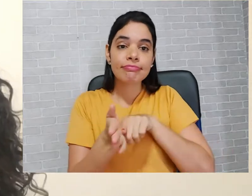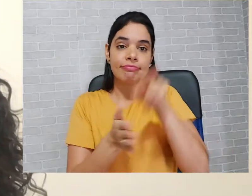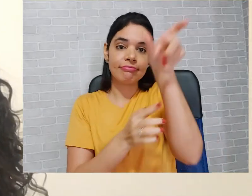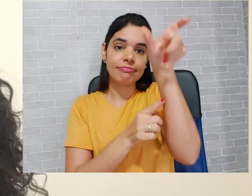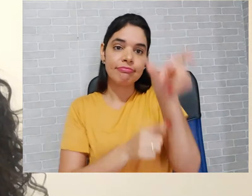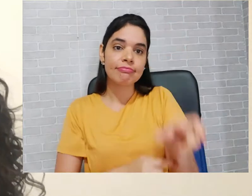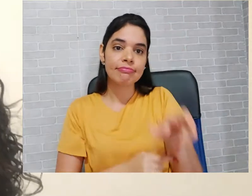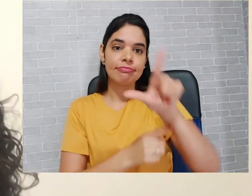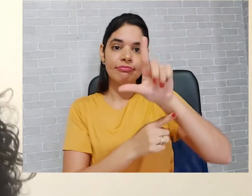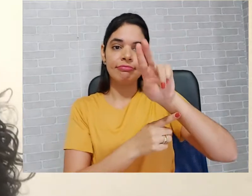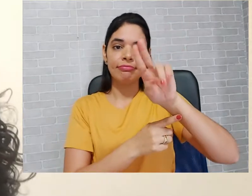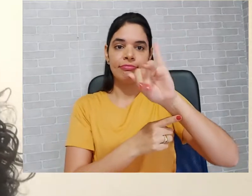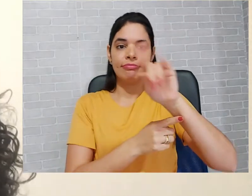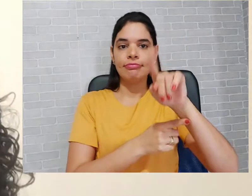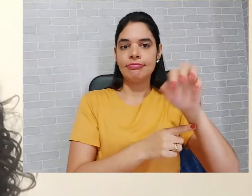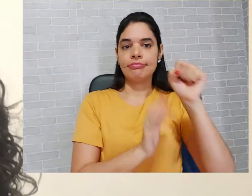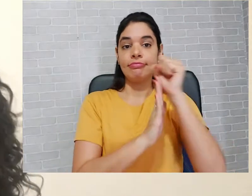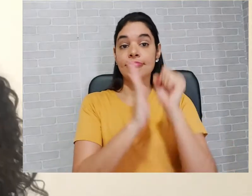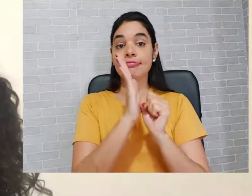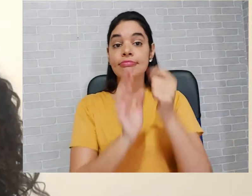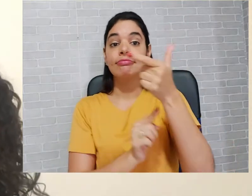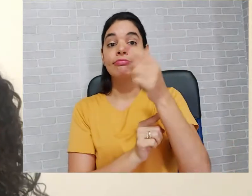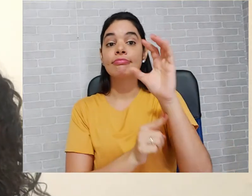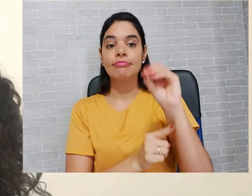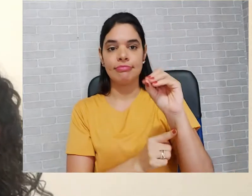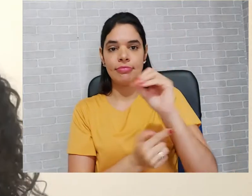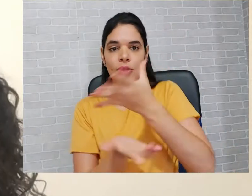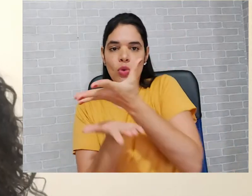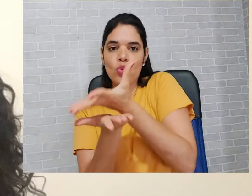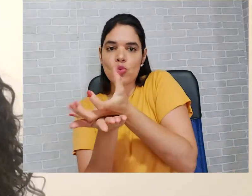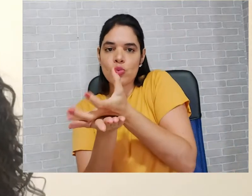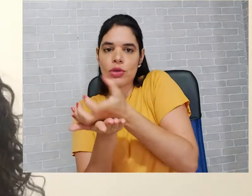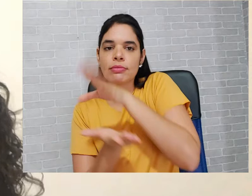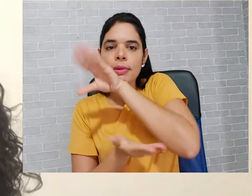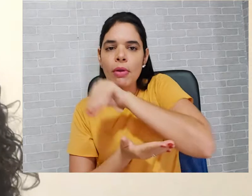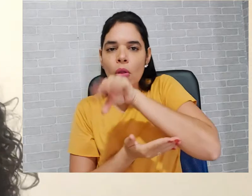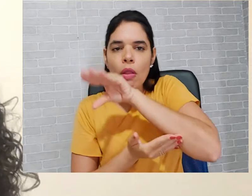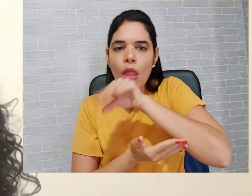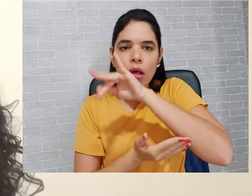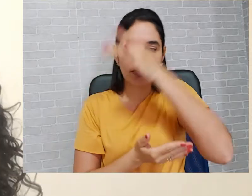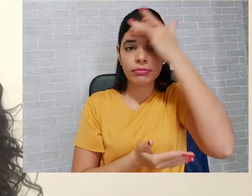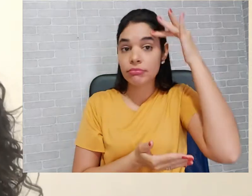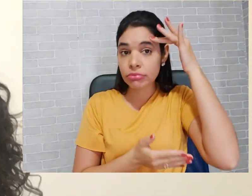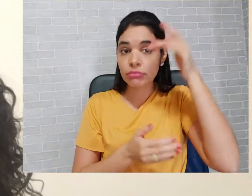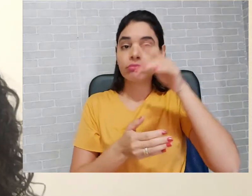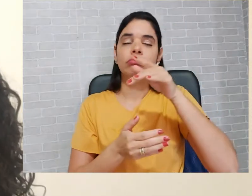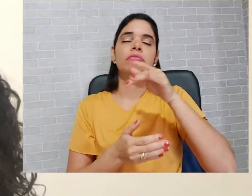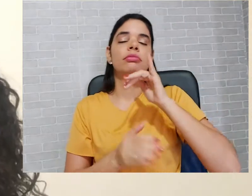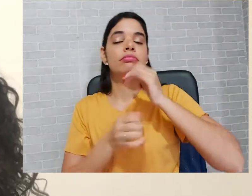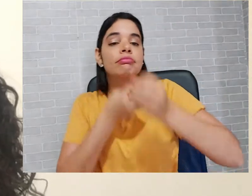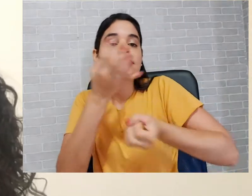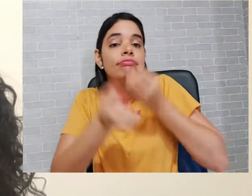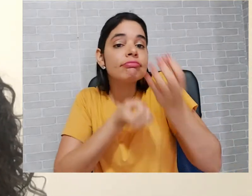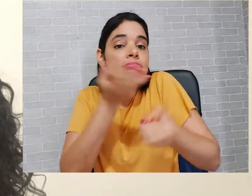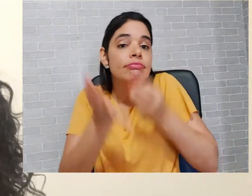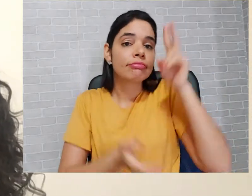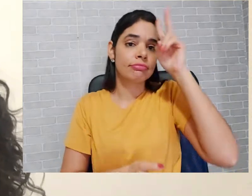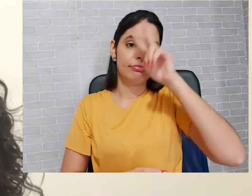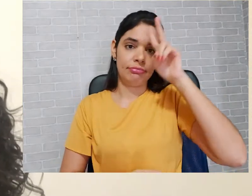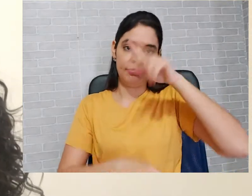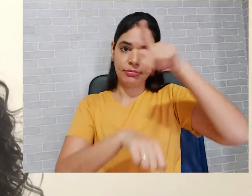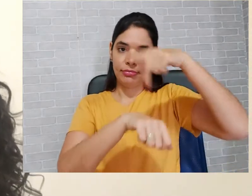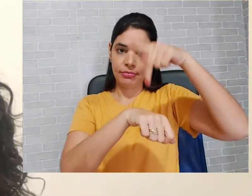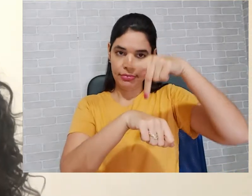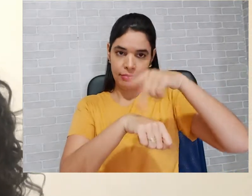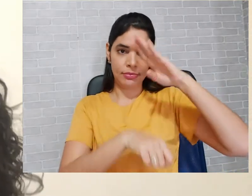Câmara Cascudo. No início do século XX, ele recolheu registros orais de diversos contadores de histórias